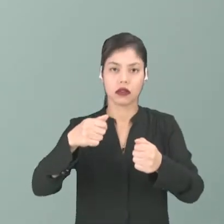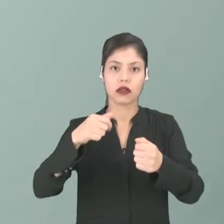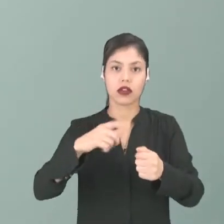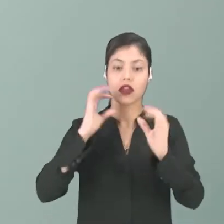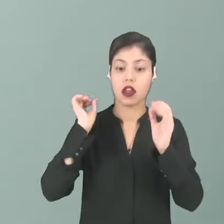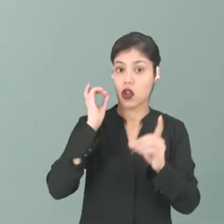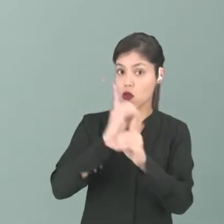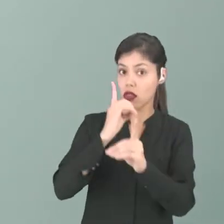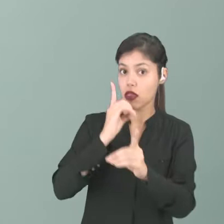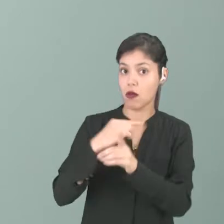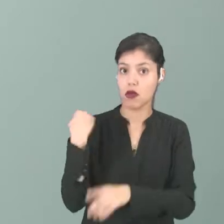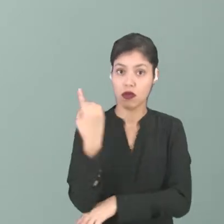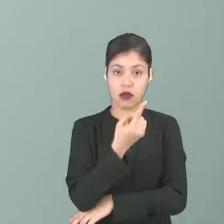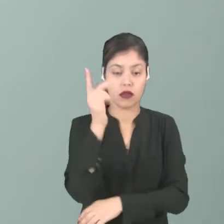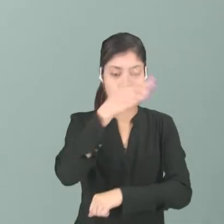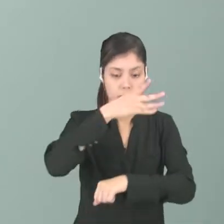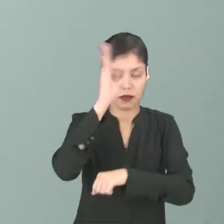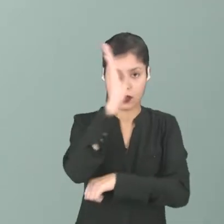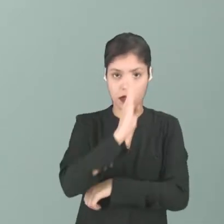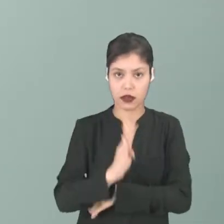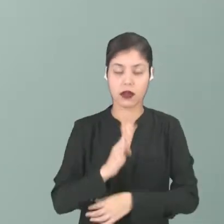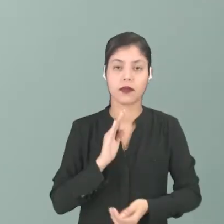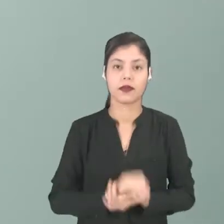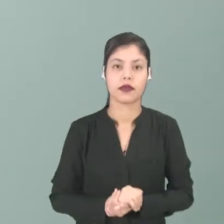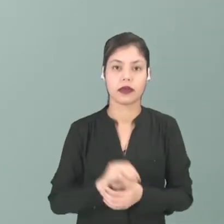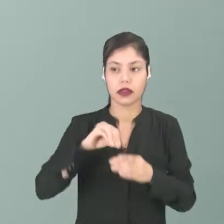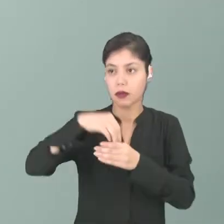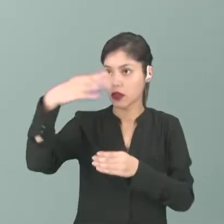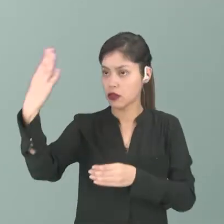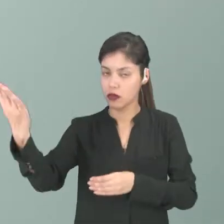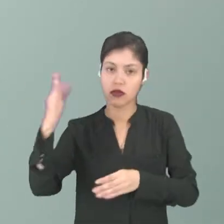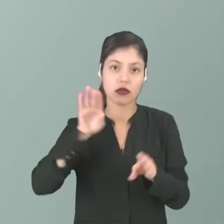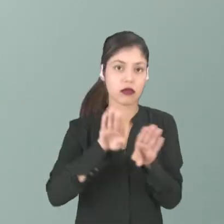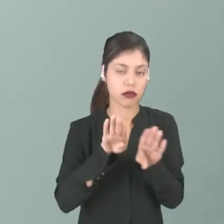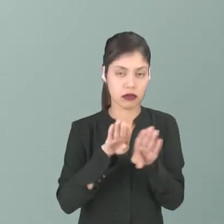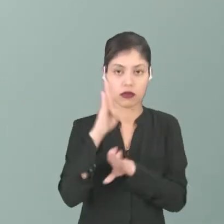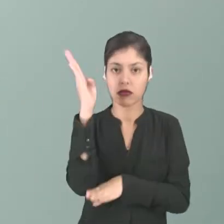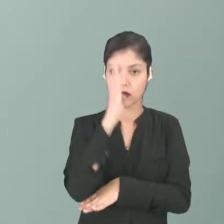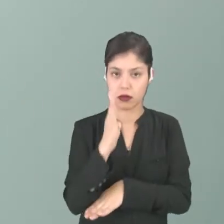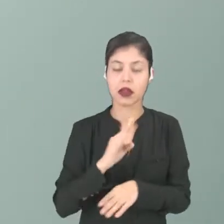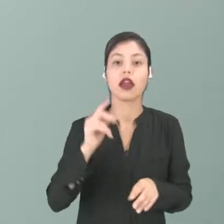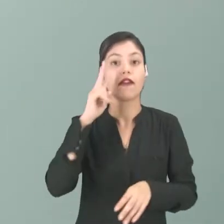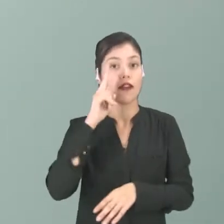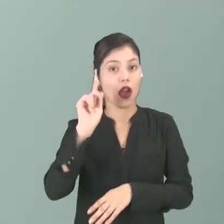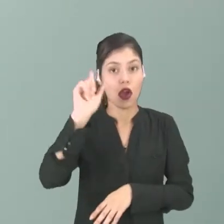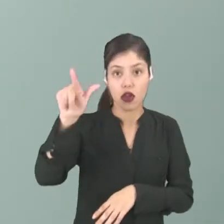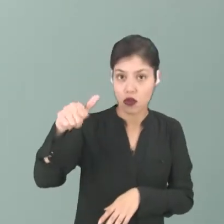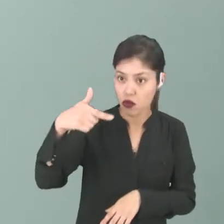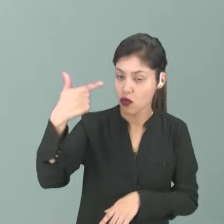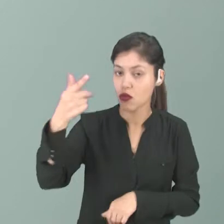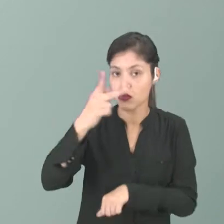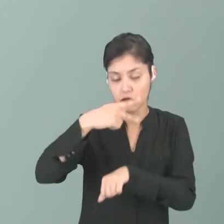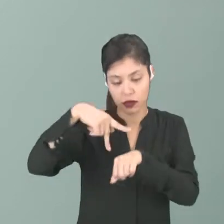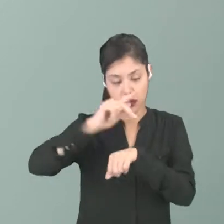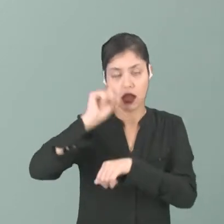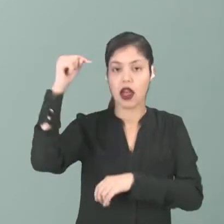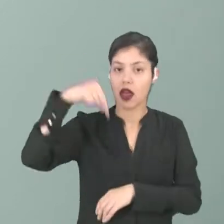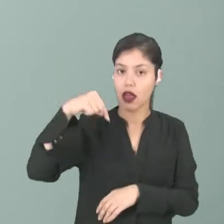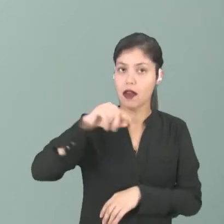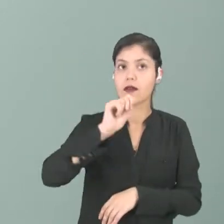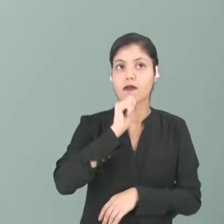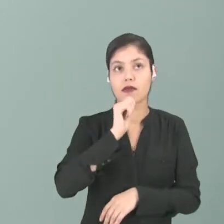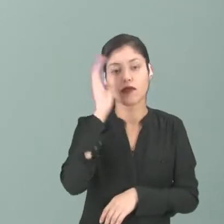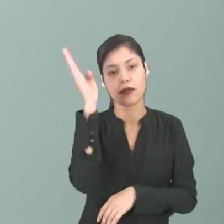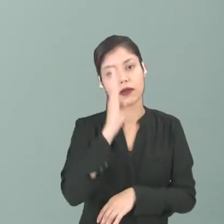nosso território brasileiro, e a Amazônia Internacional porque a gente vai ver ela em outros países além do Brasil.